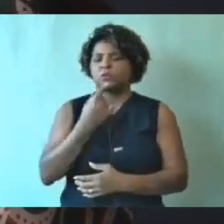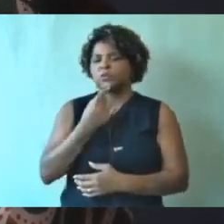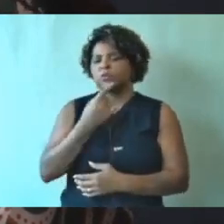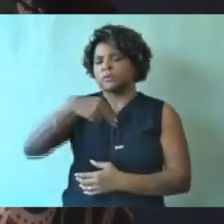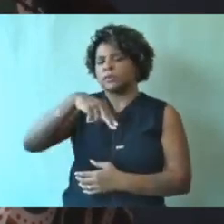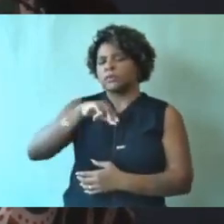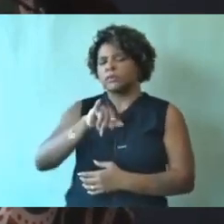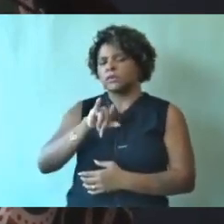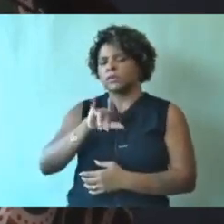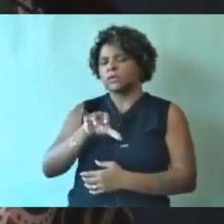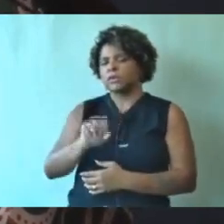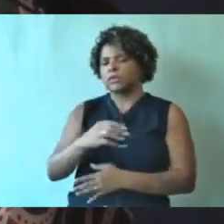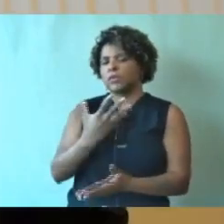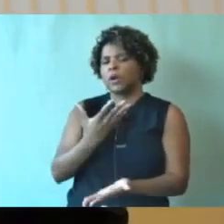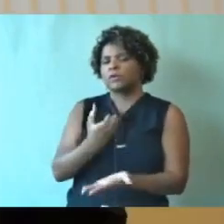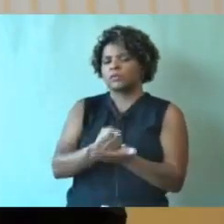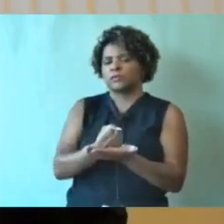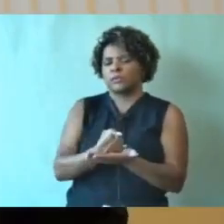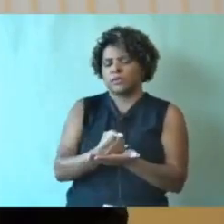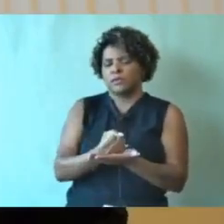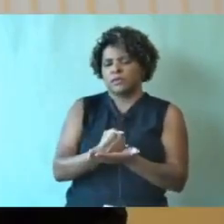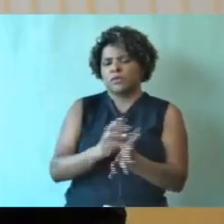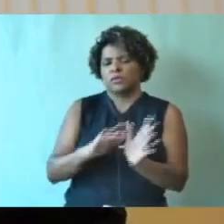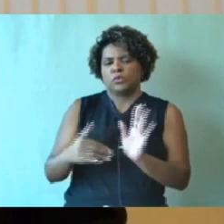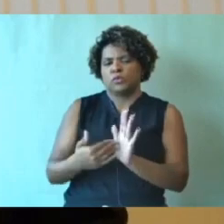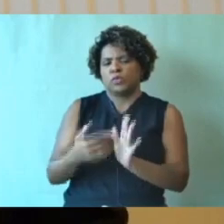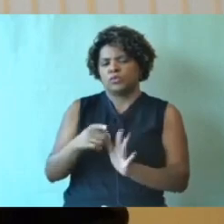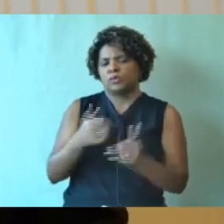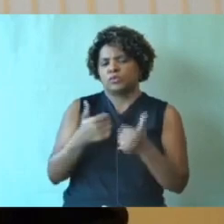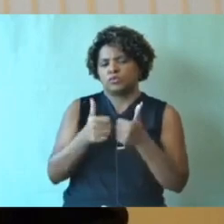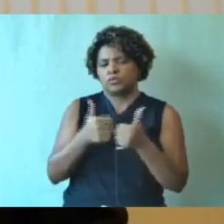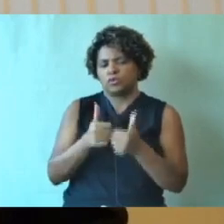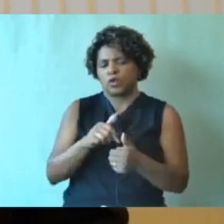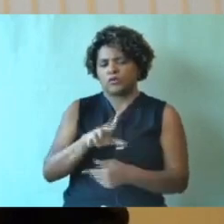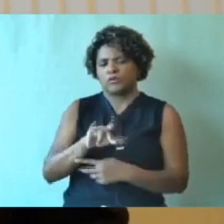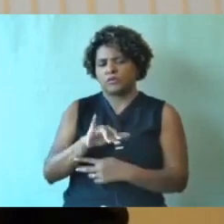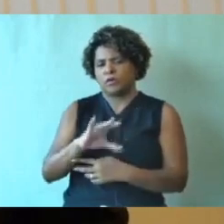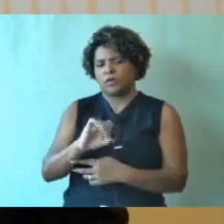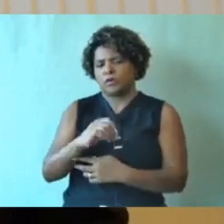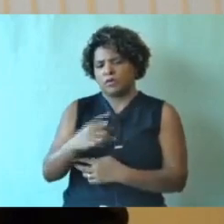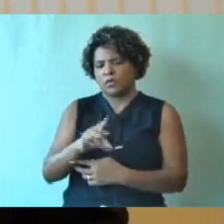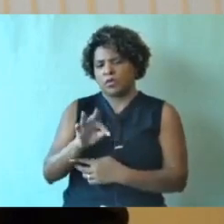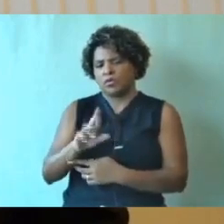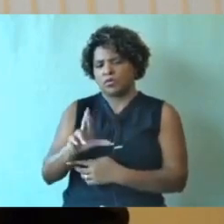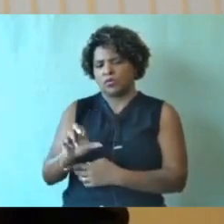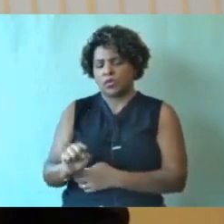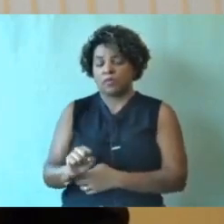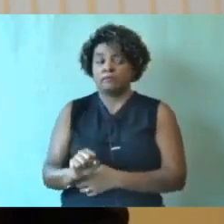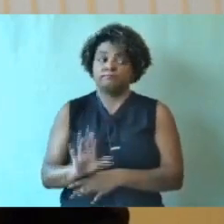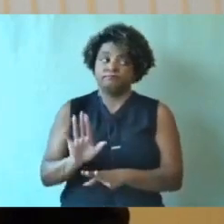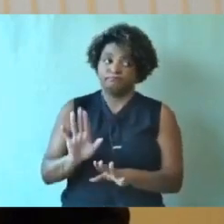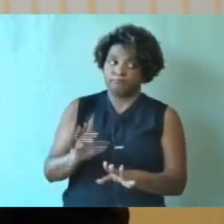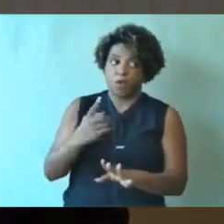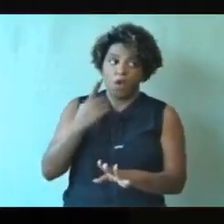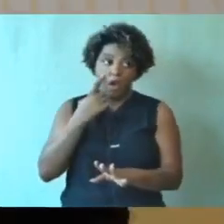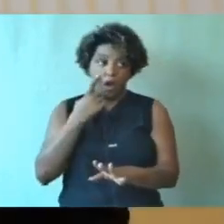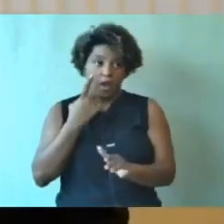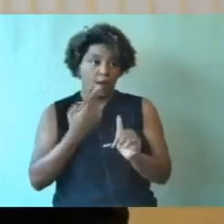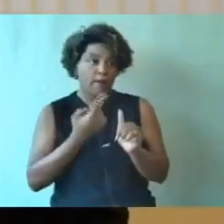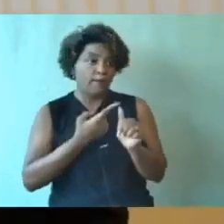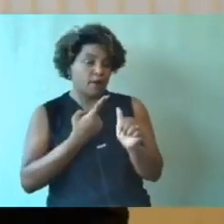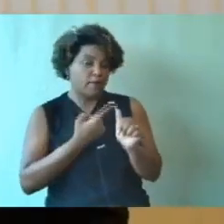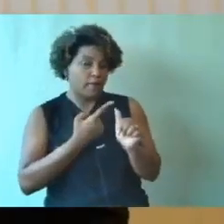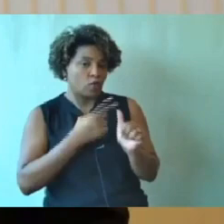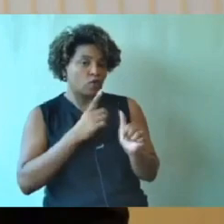assumir a Aviação Torres? Olha, primeiro tinha uma dívida com o meu grupo, né? Então, te